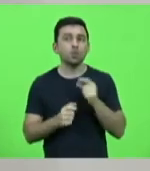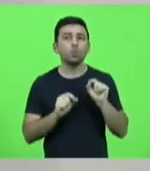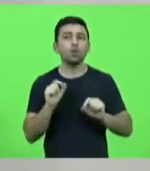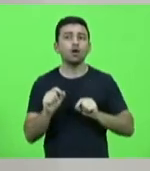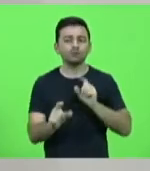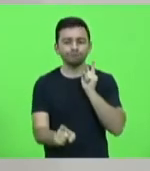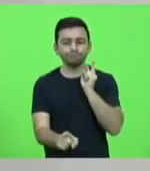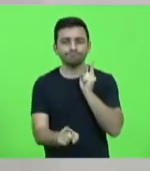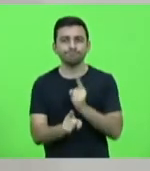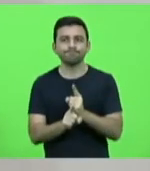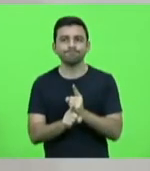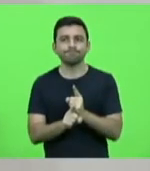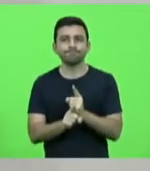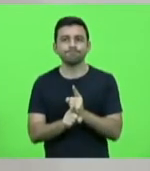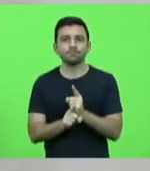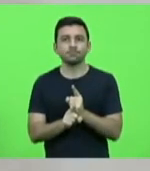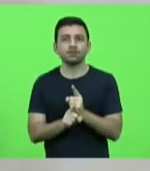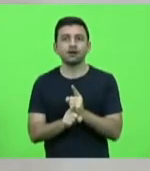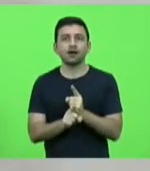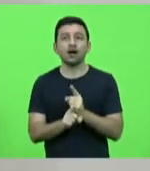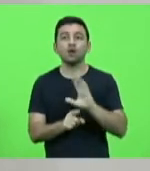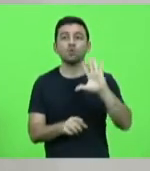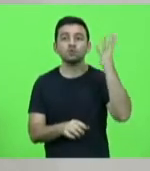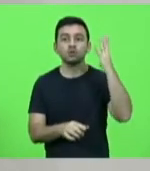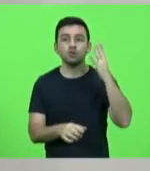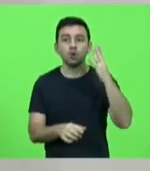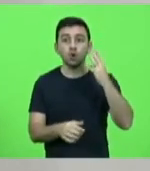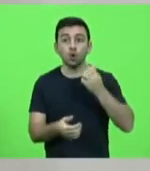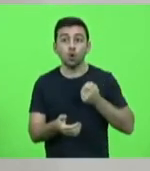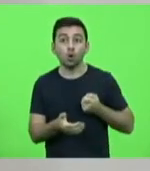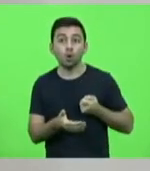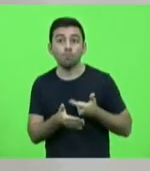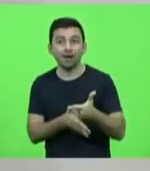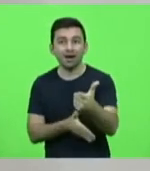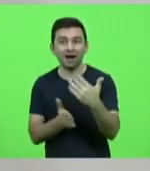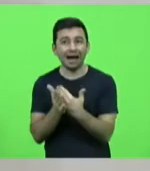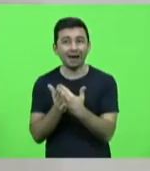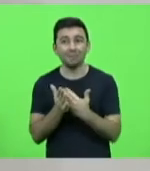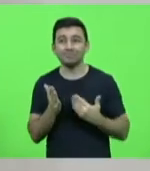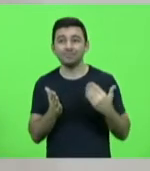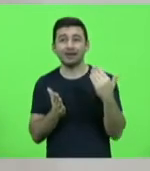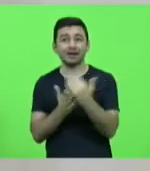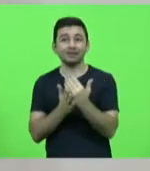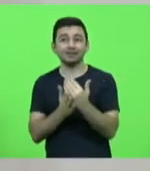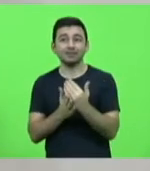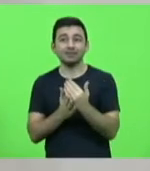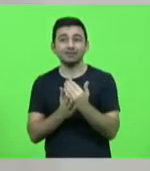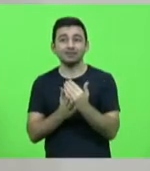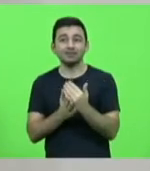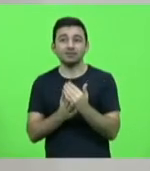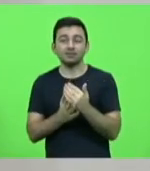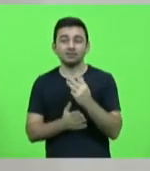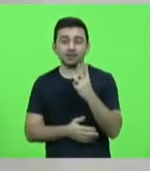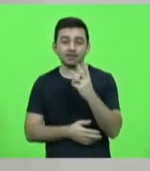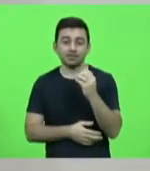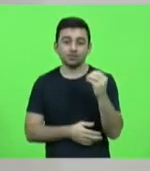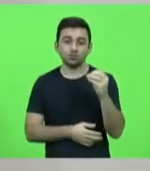descobre que houve uma compra superfaturada em mais de